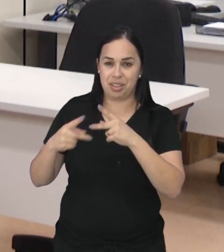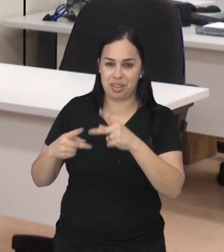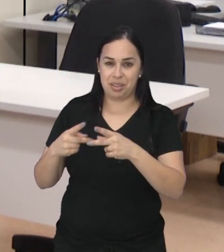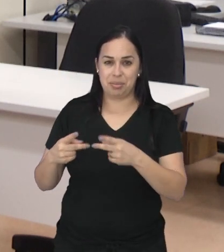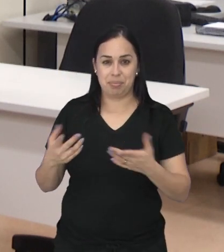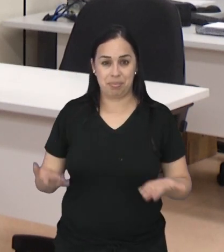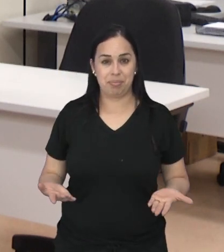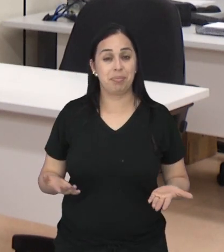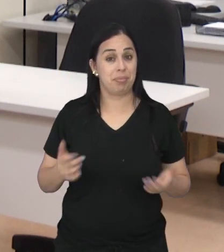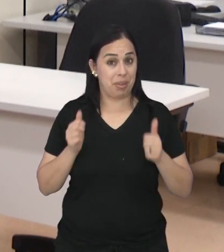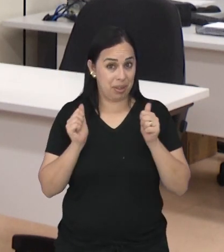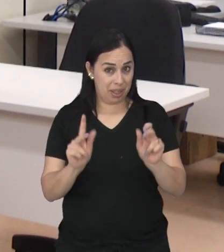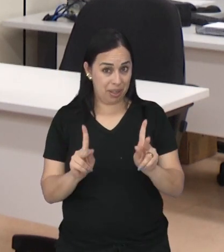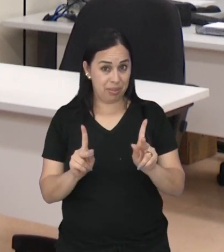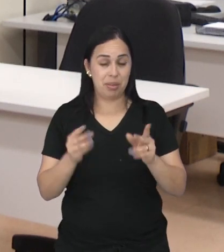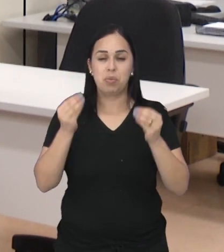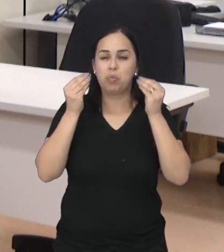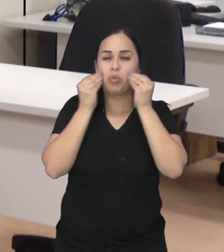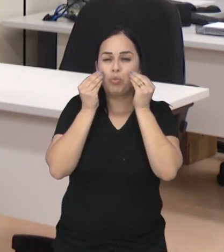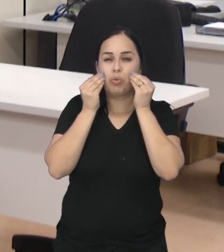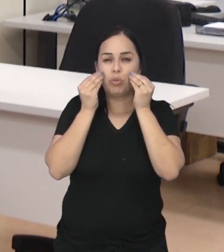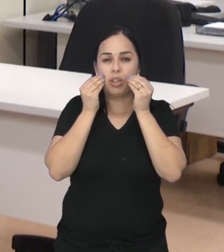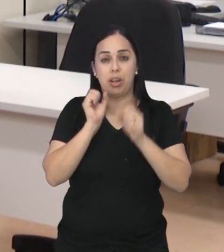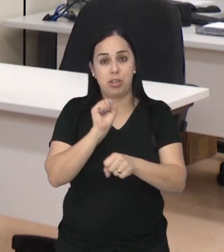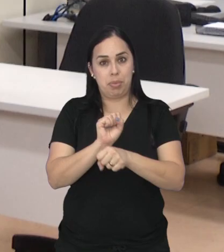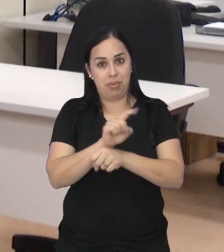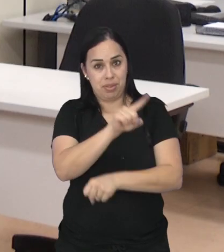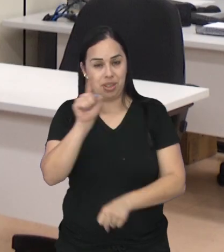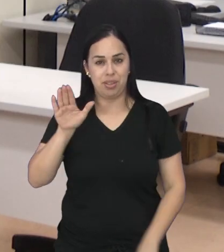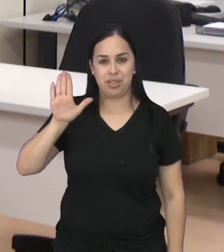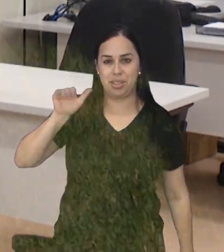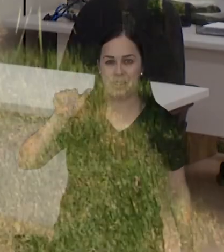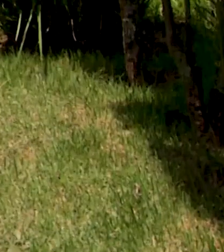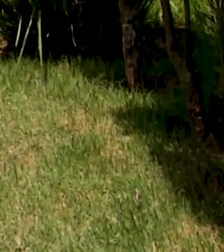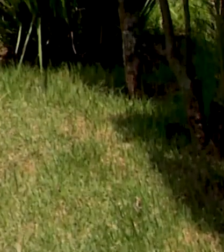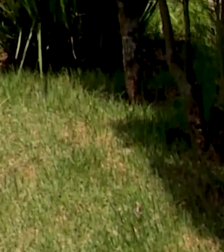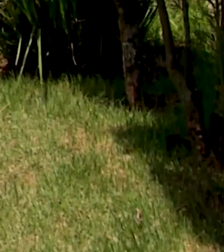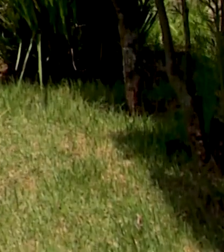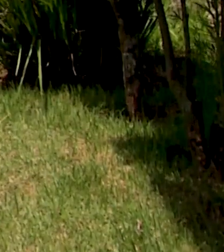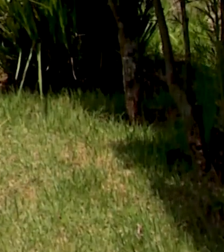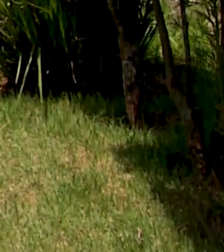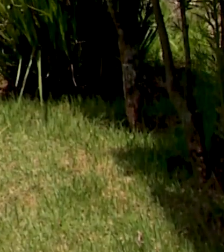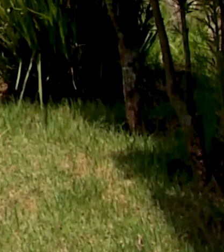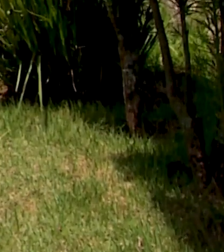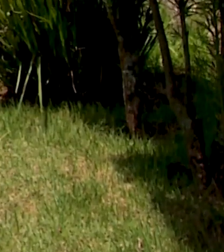e da nossa cidade nesta semana, tá bom? Beijos pra você, eu te espero, hein? Tchau!